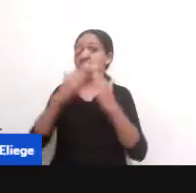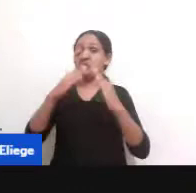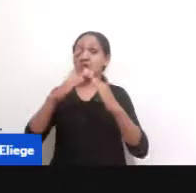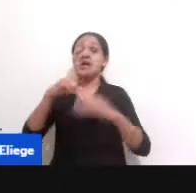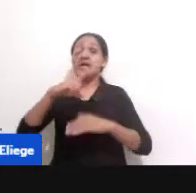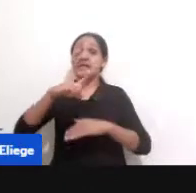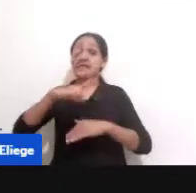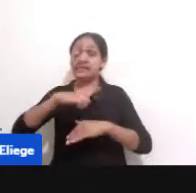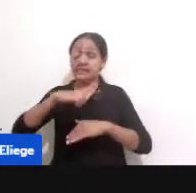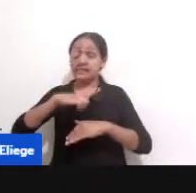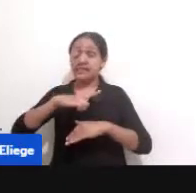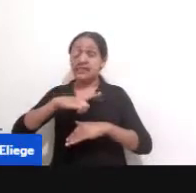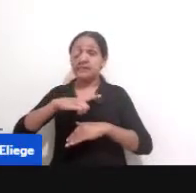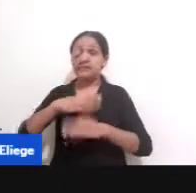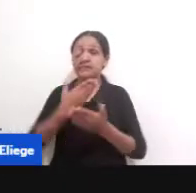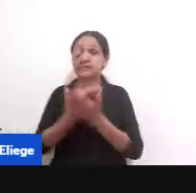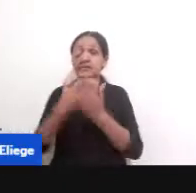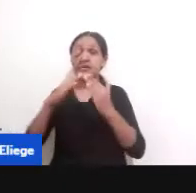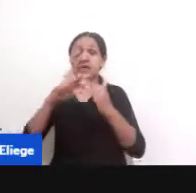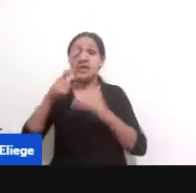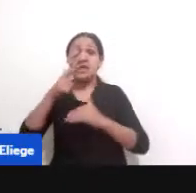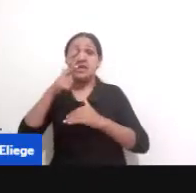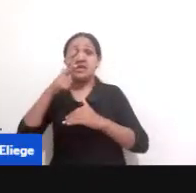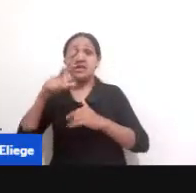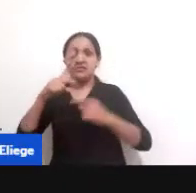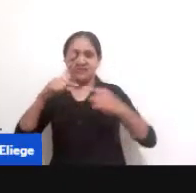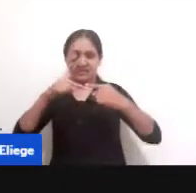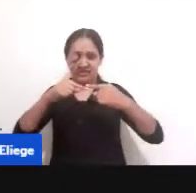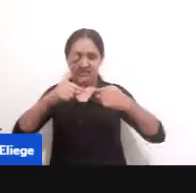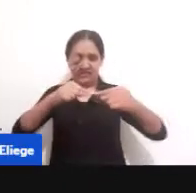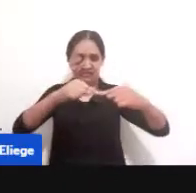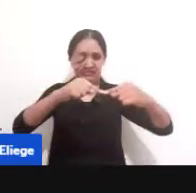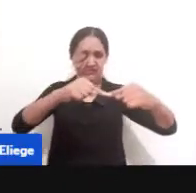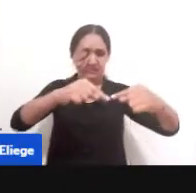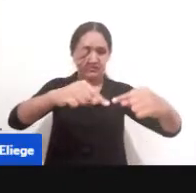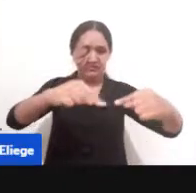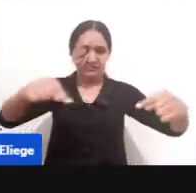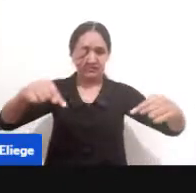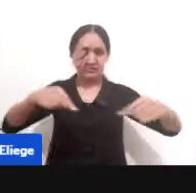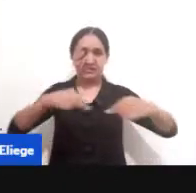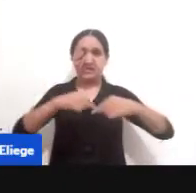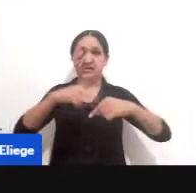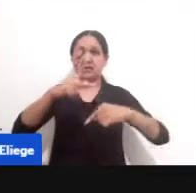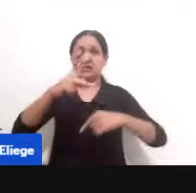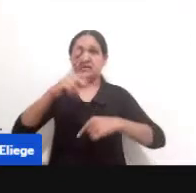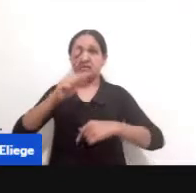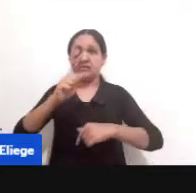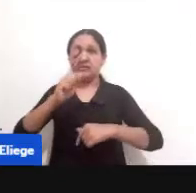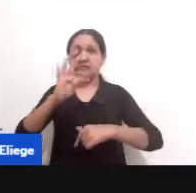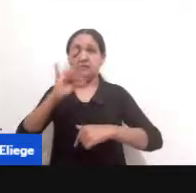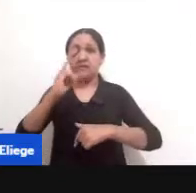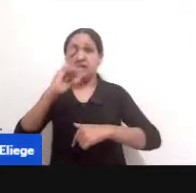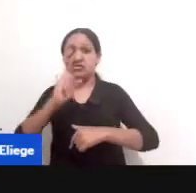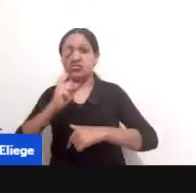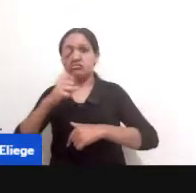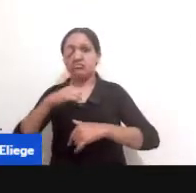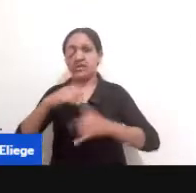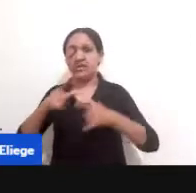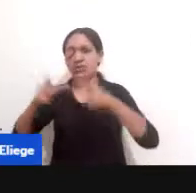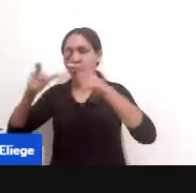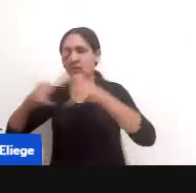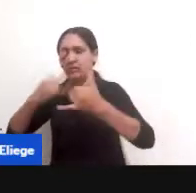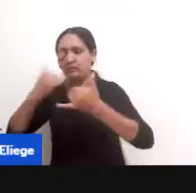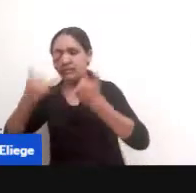na quadra, tem escola que tem pátio, tem uma árvore, tem parquinho, tem gramado. Então você